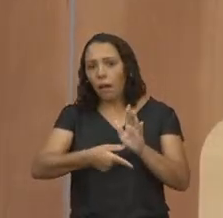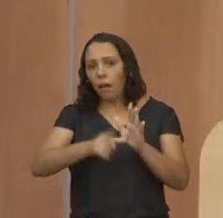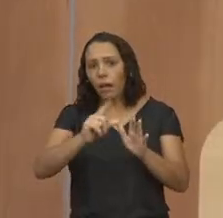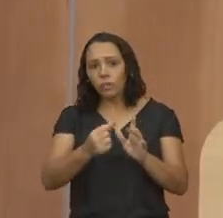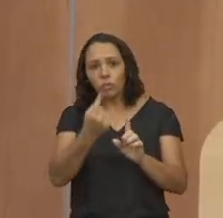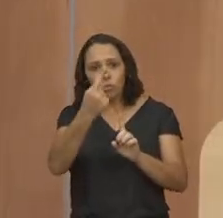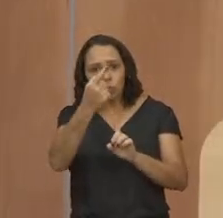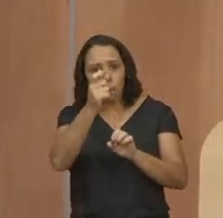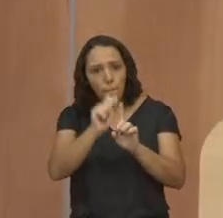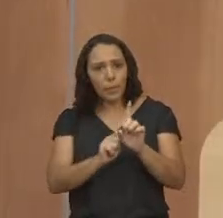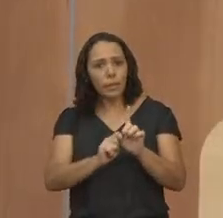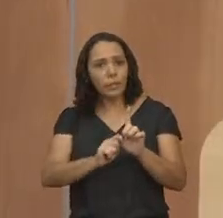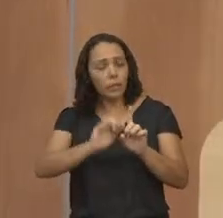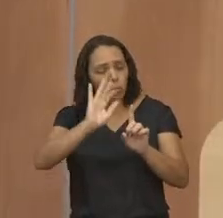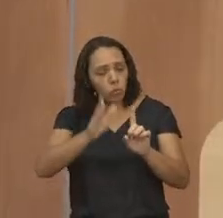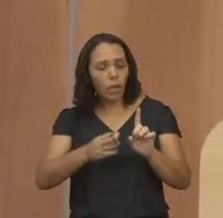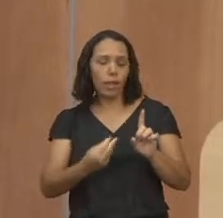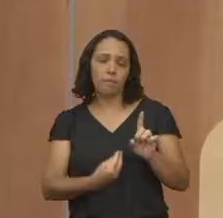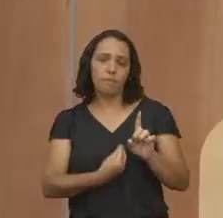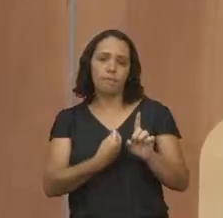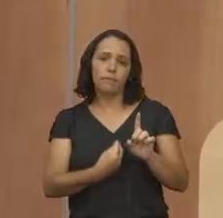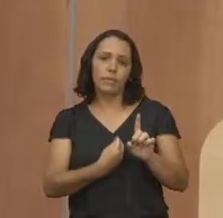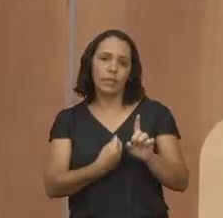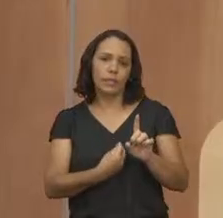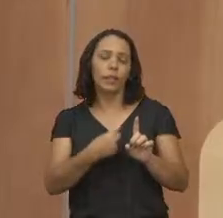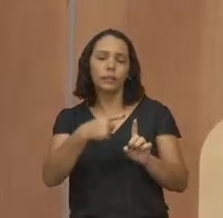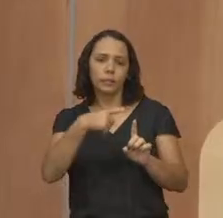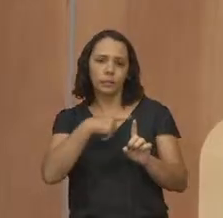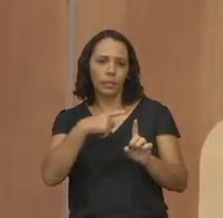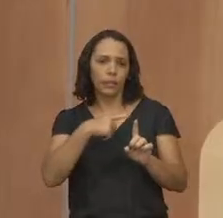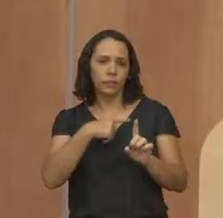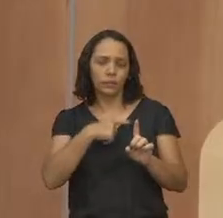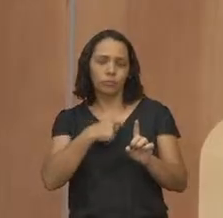aceitar que uma vida dessa seja jogada